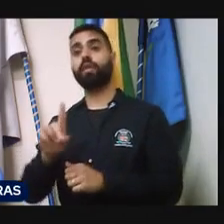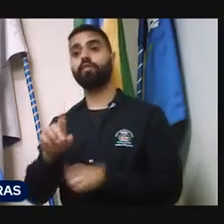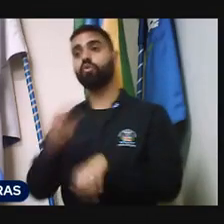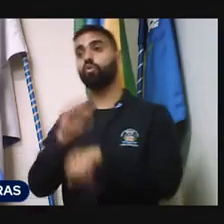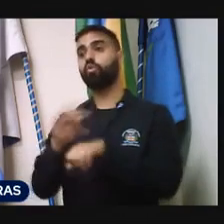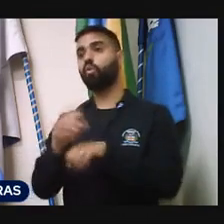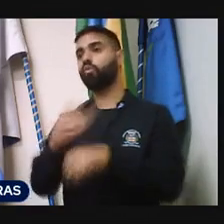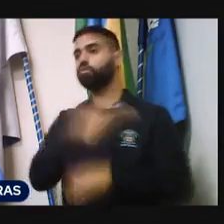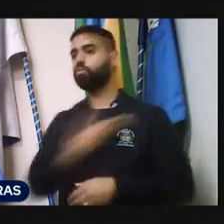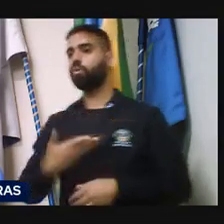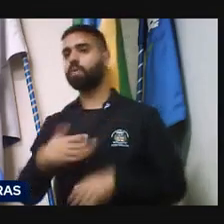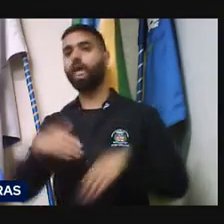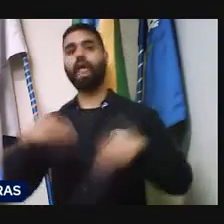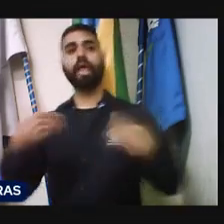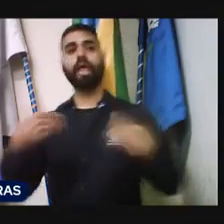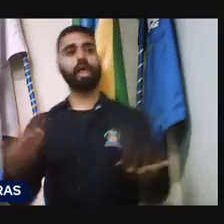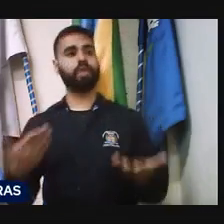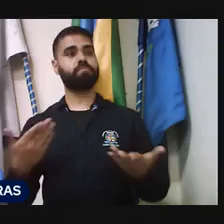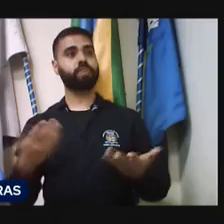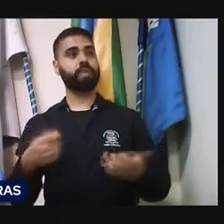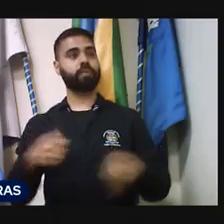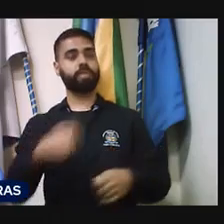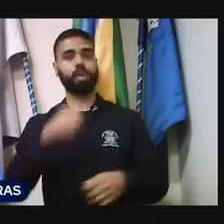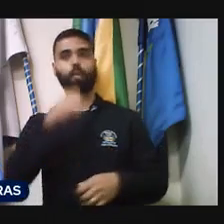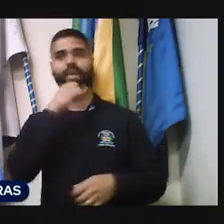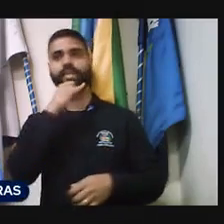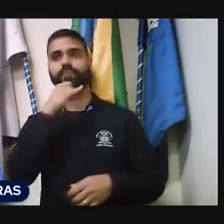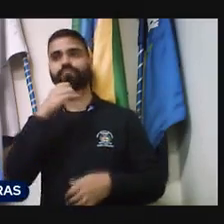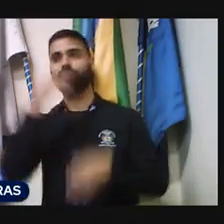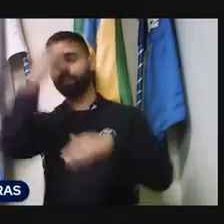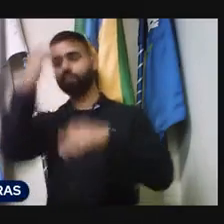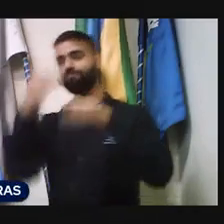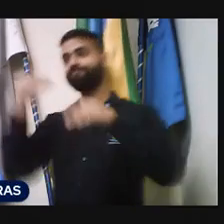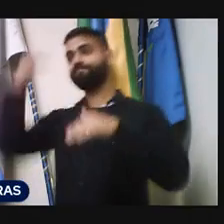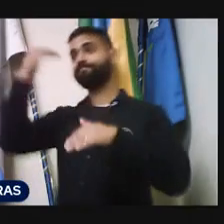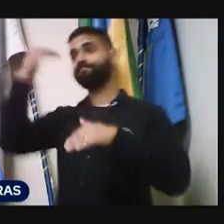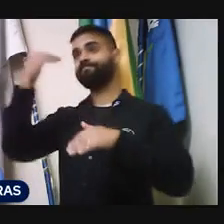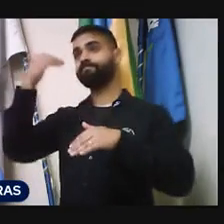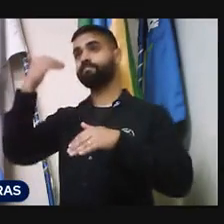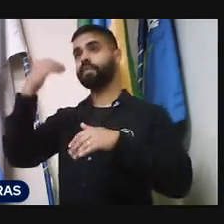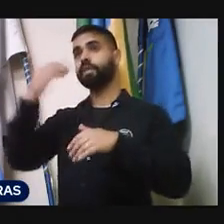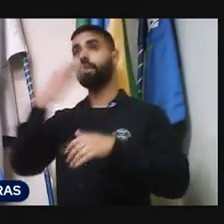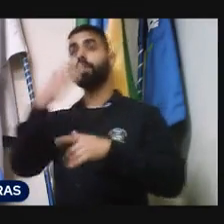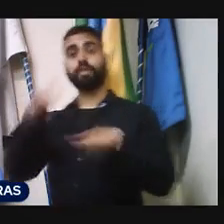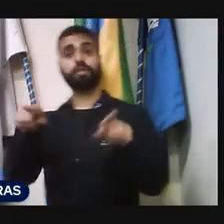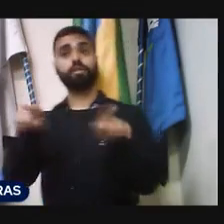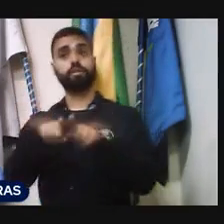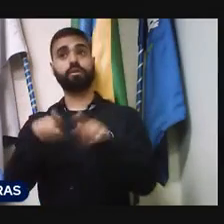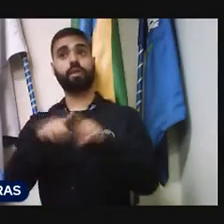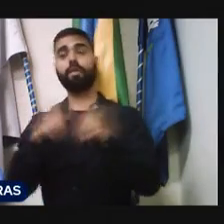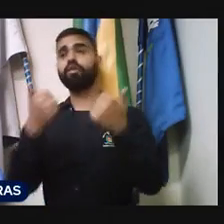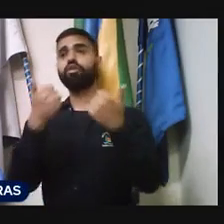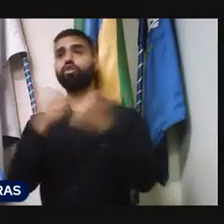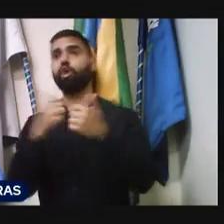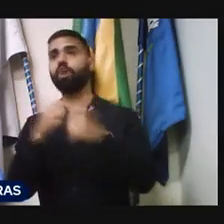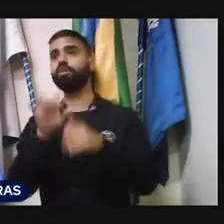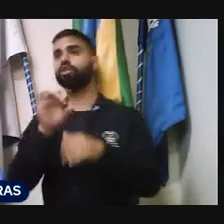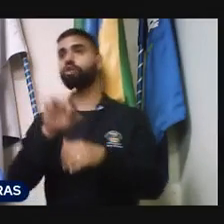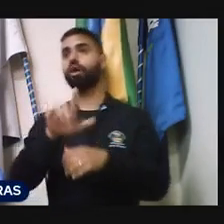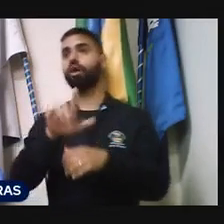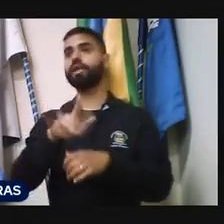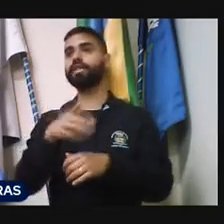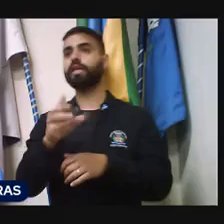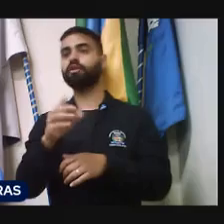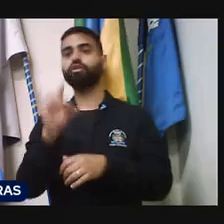tem que ter que dar um exemplo quem tá em cima a gente tá cobrando a seriedade do transporte público de uma empresa que ganhou a licitação que só ela